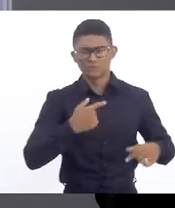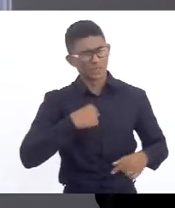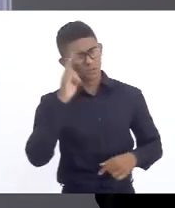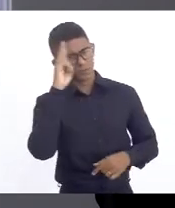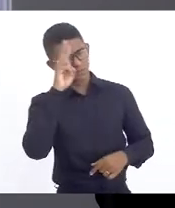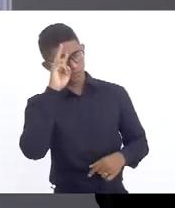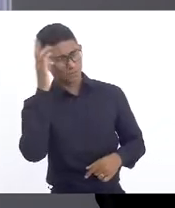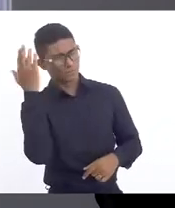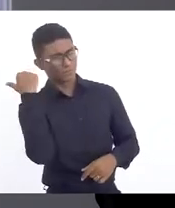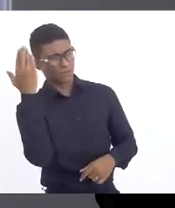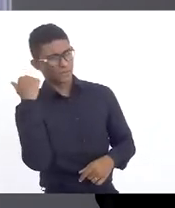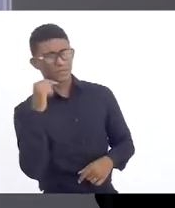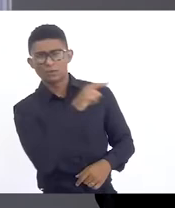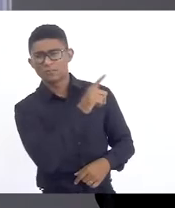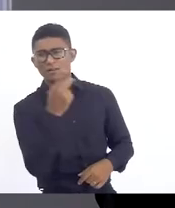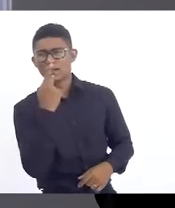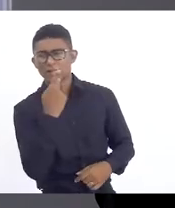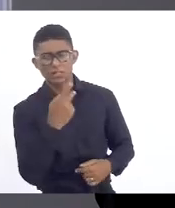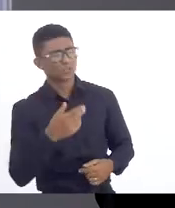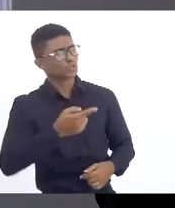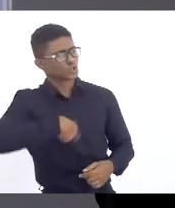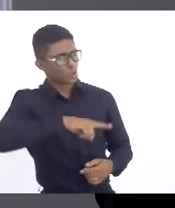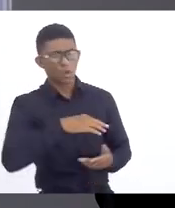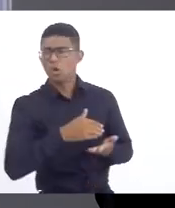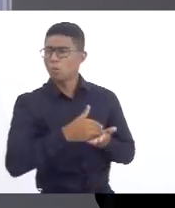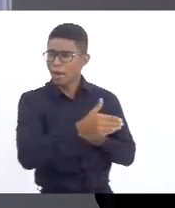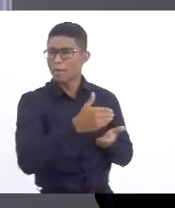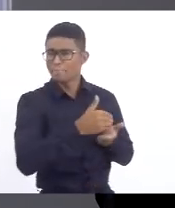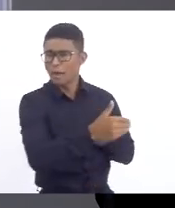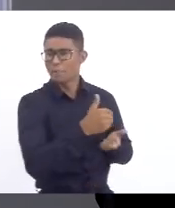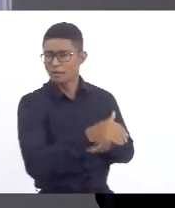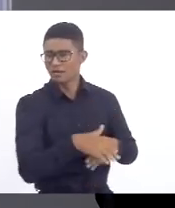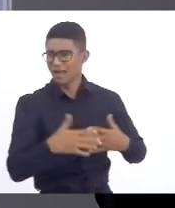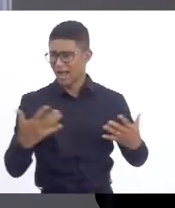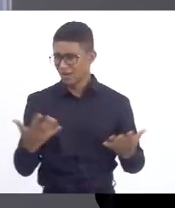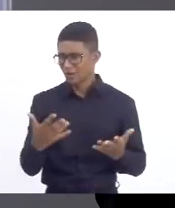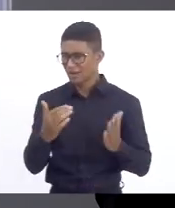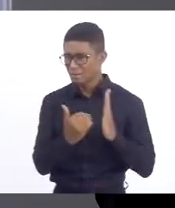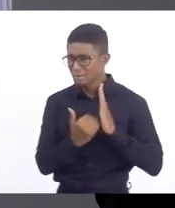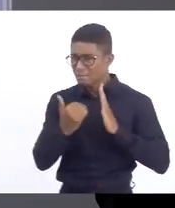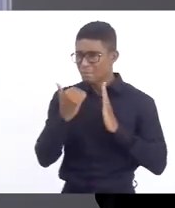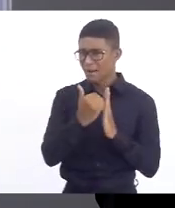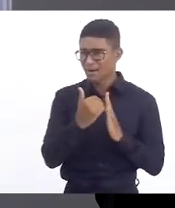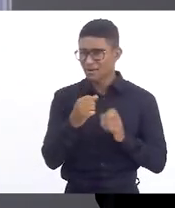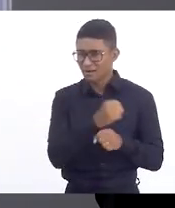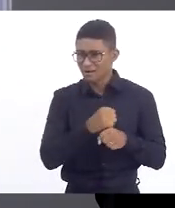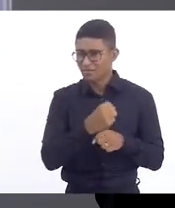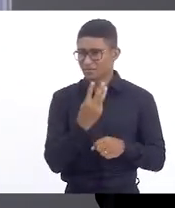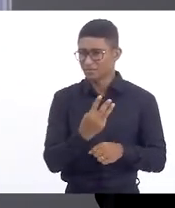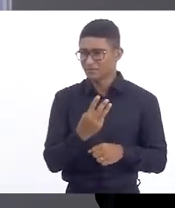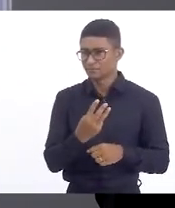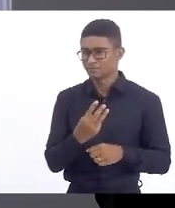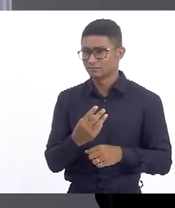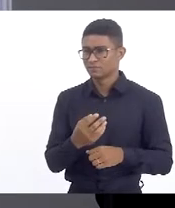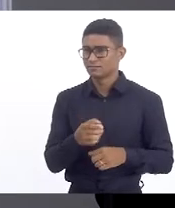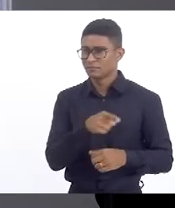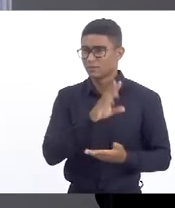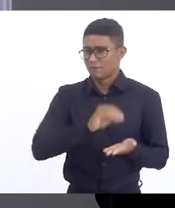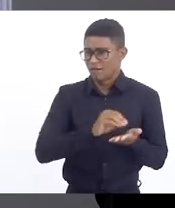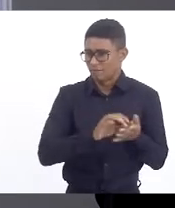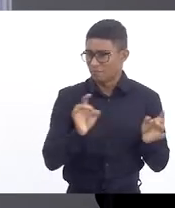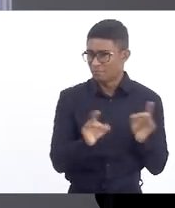vezes na cidade. Falei, não, vamos começar. Não. Agora são mais 3 anos. Não. Começar não, concluir, né? Então lá